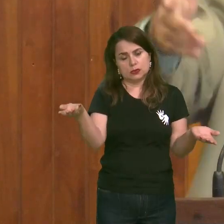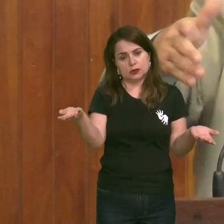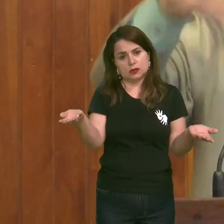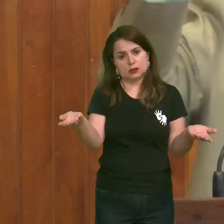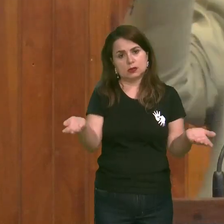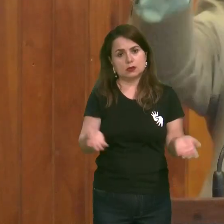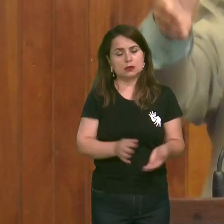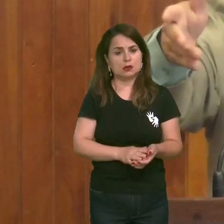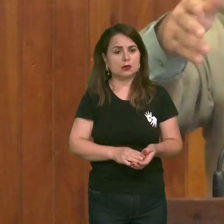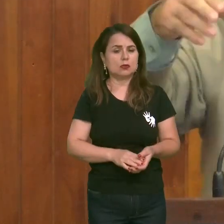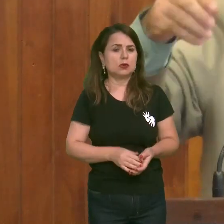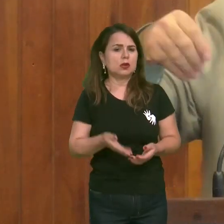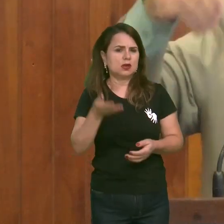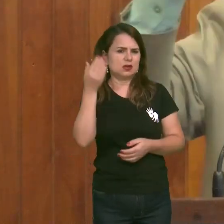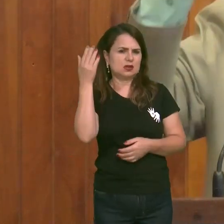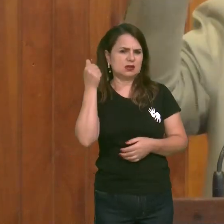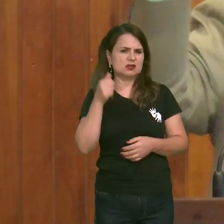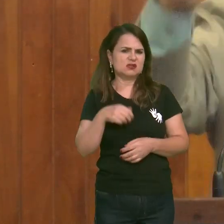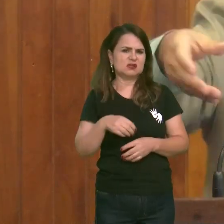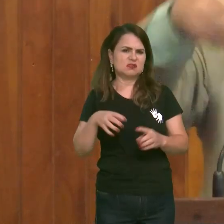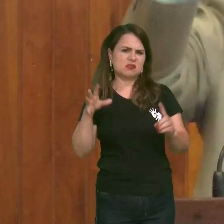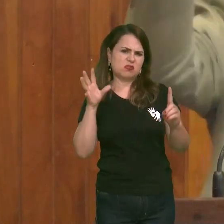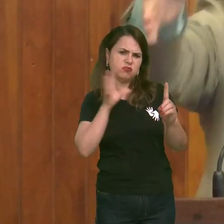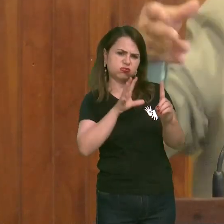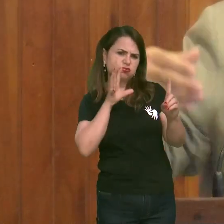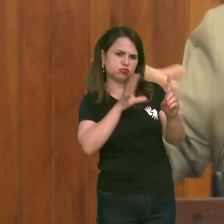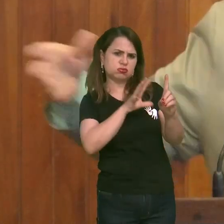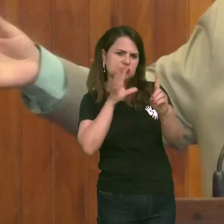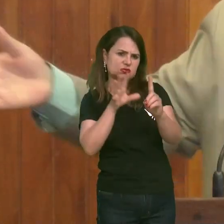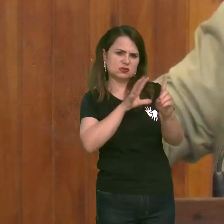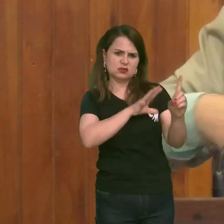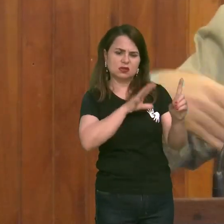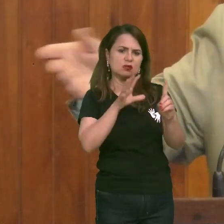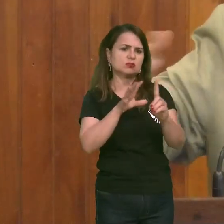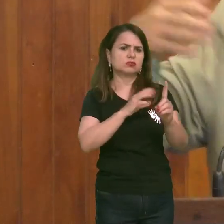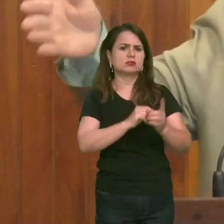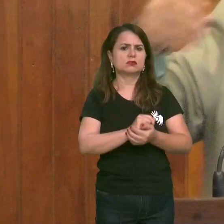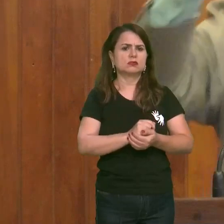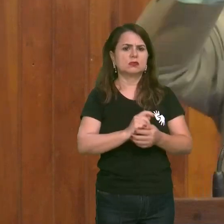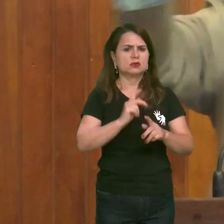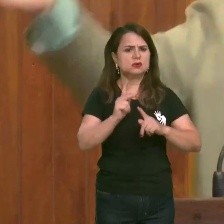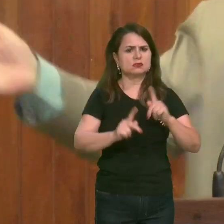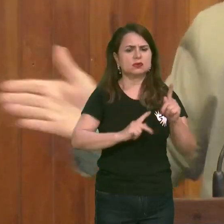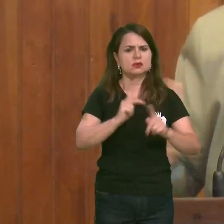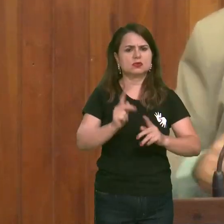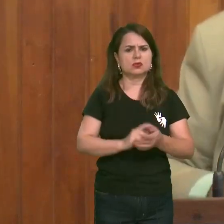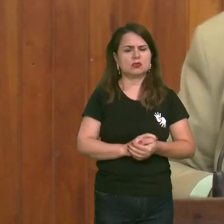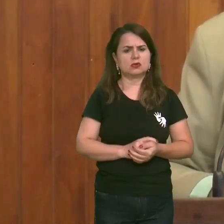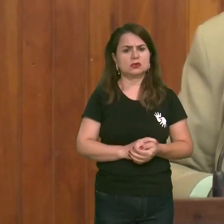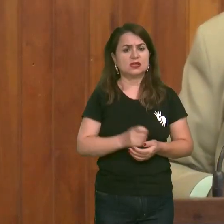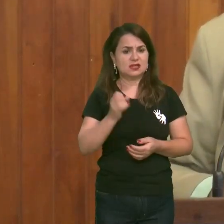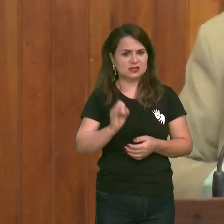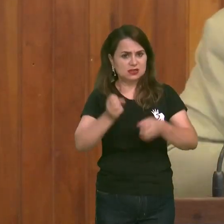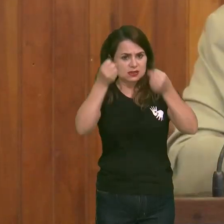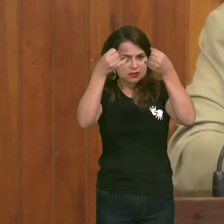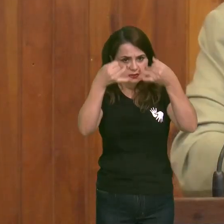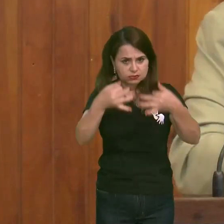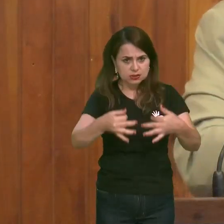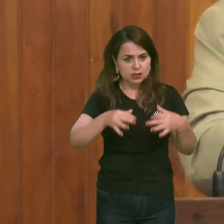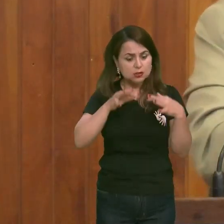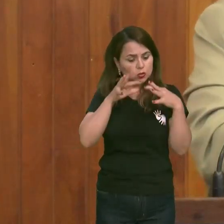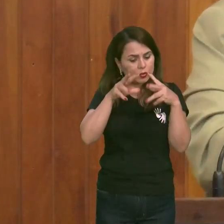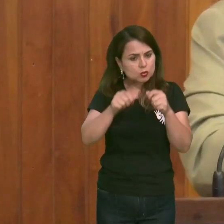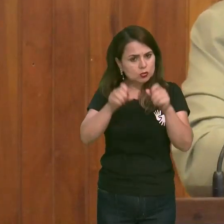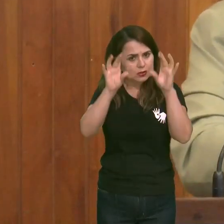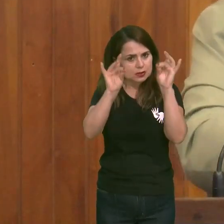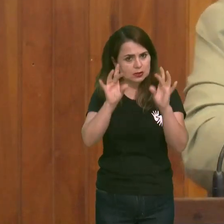os casos de perseguição e assédio moral com servidores nós vamos precisar sair daqui de madrugada e